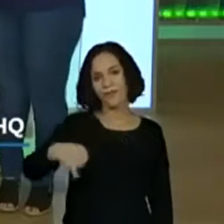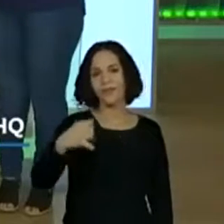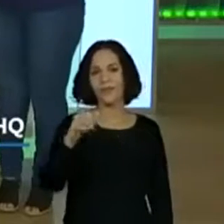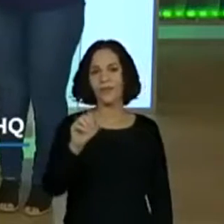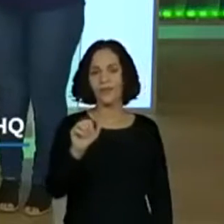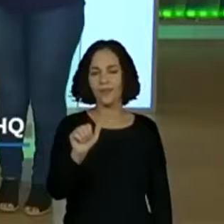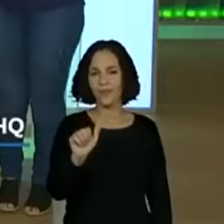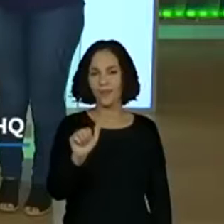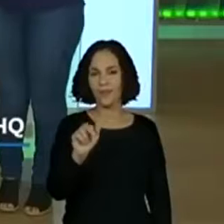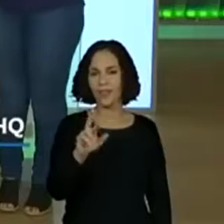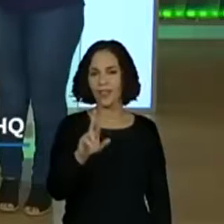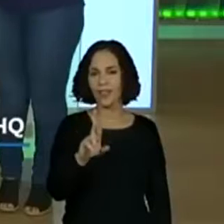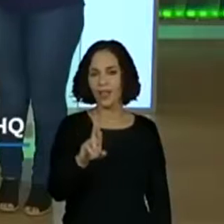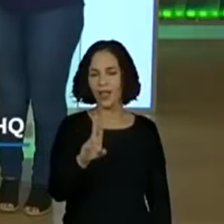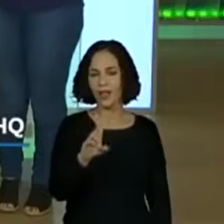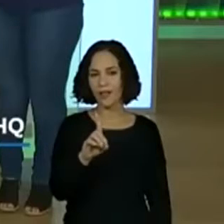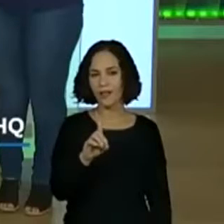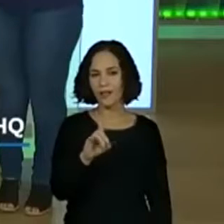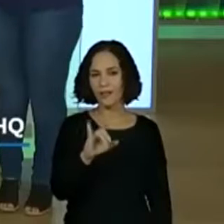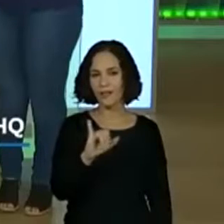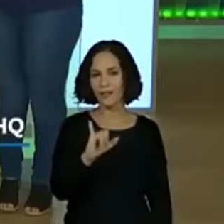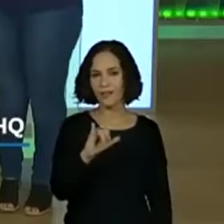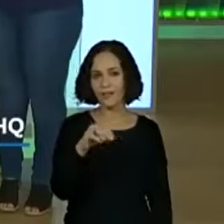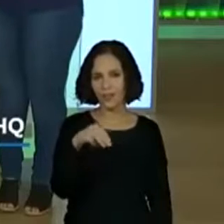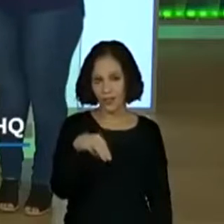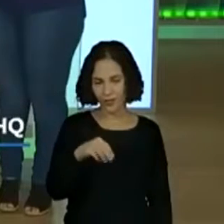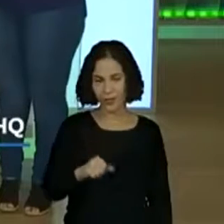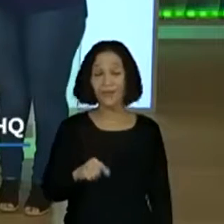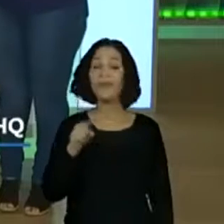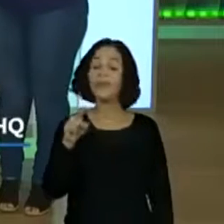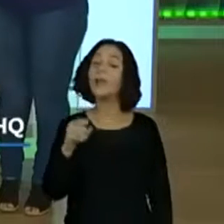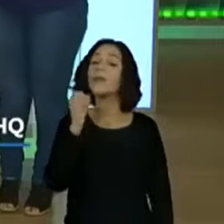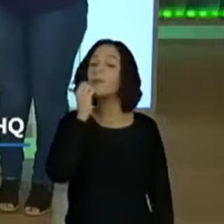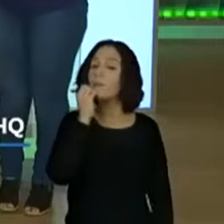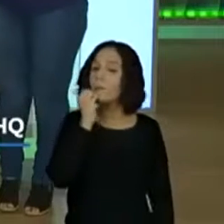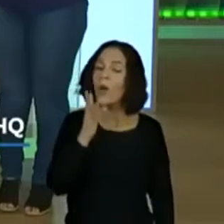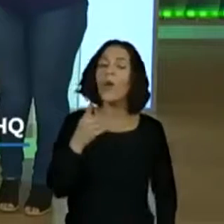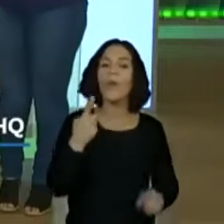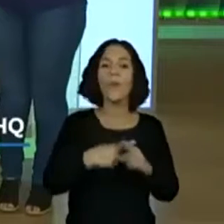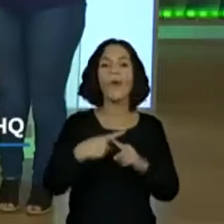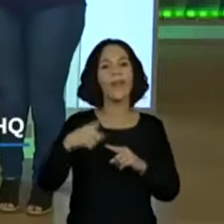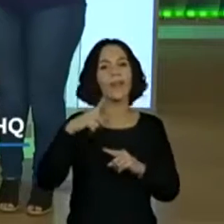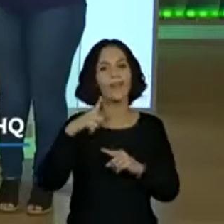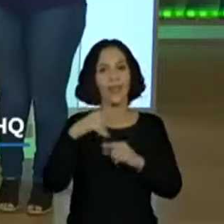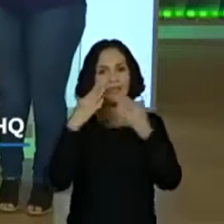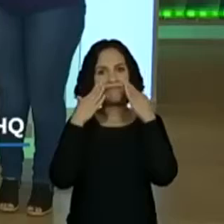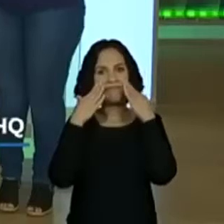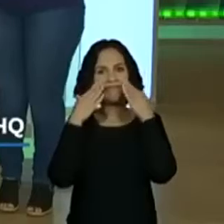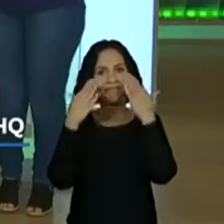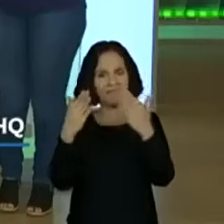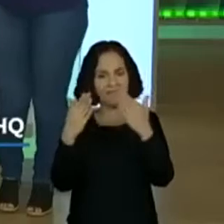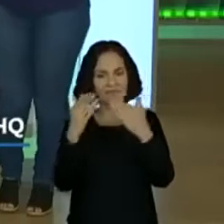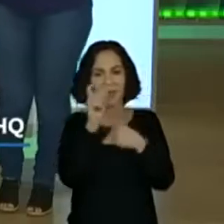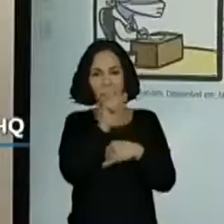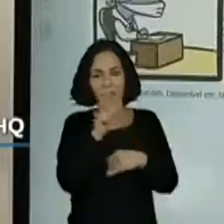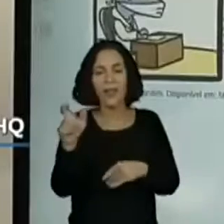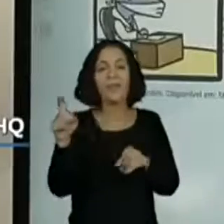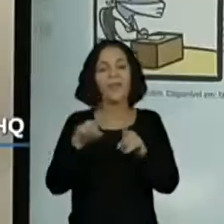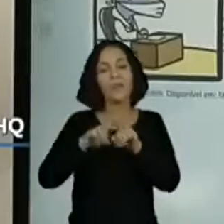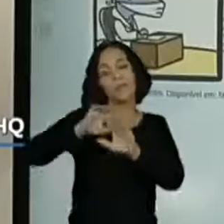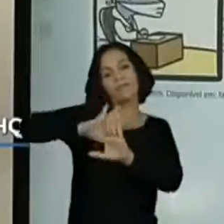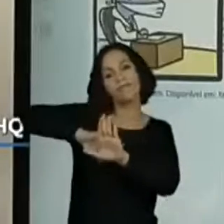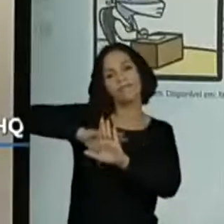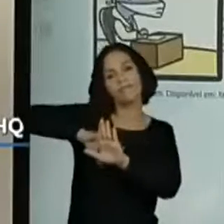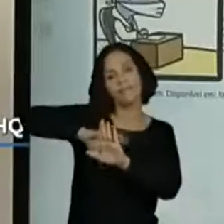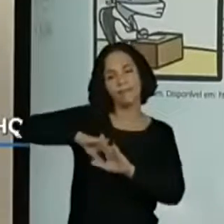né, com tirinha, que a gente consegue explorar lá as informações explícitas e implícitas também. Exatamente. Muito legal. Tudo junto, porque história